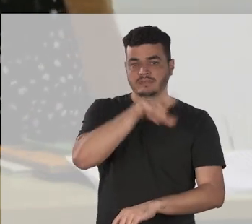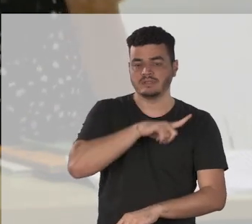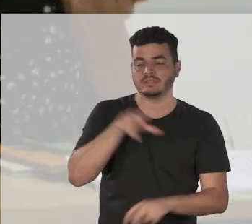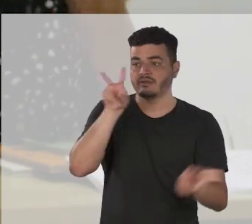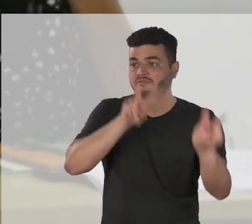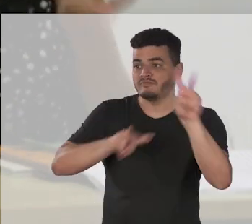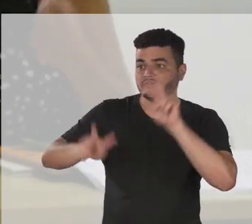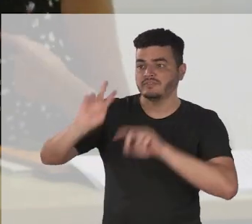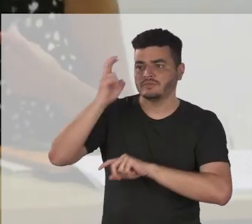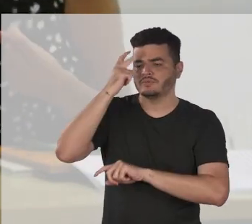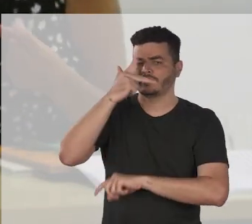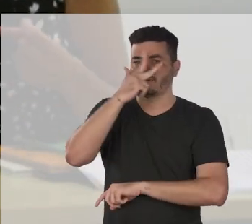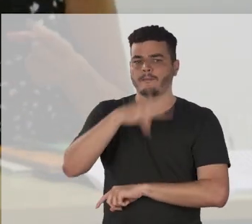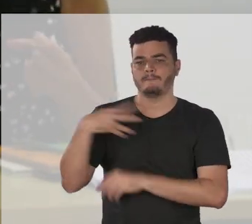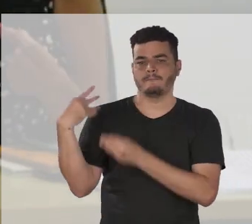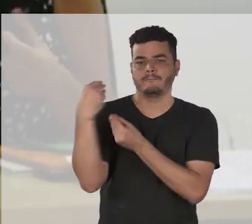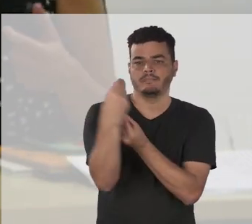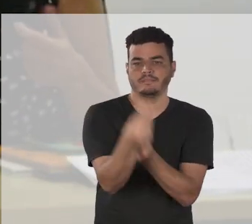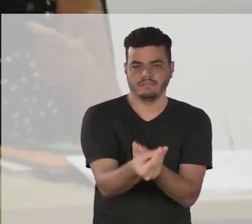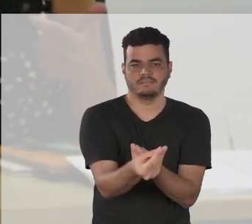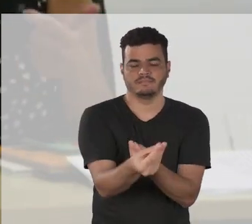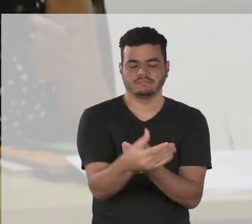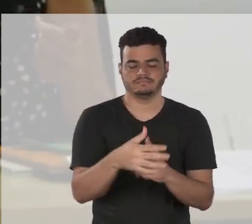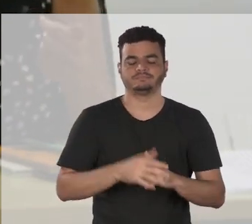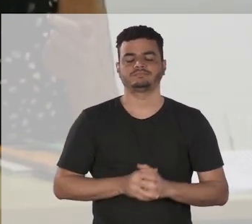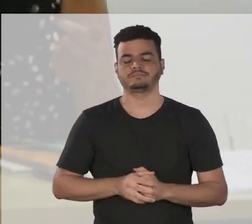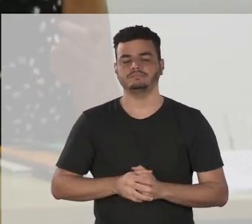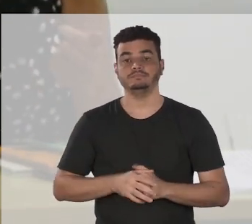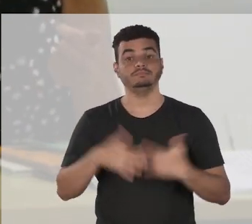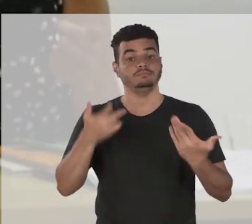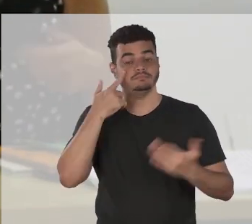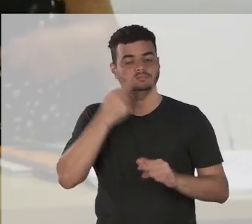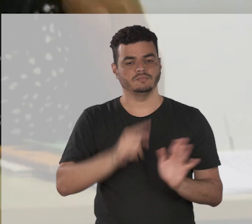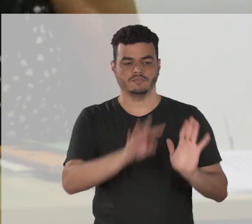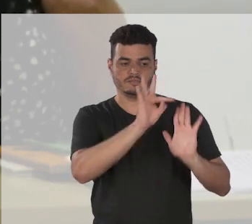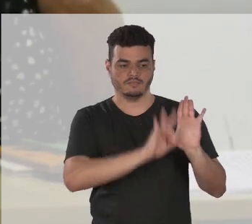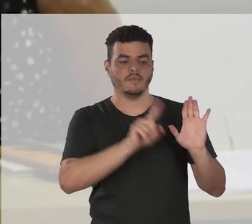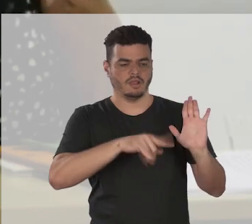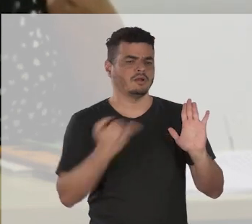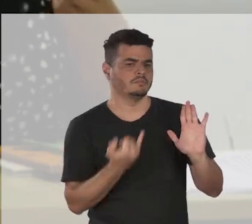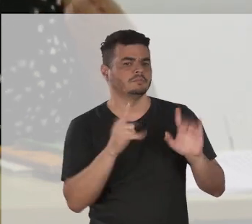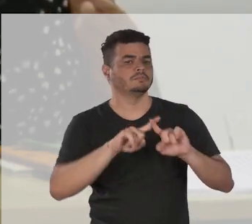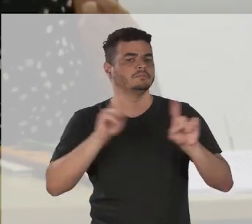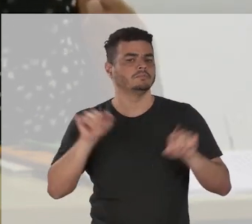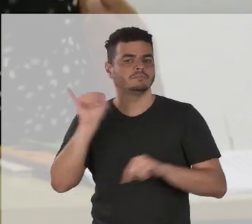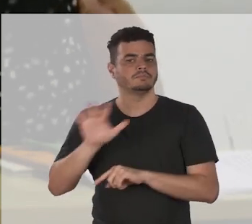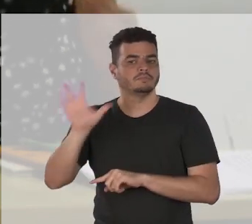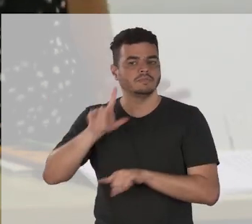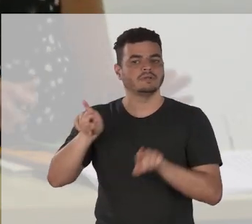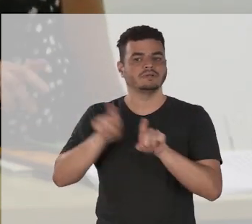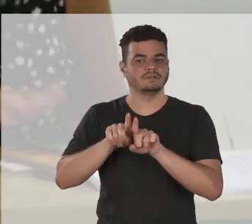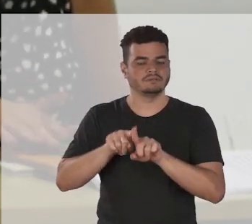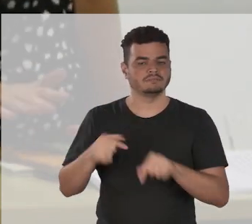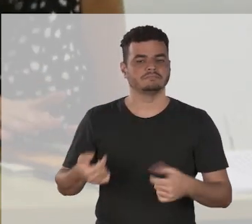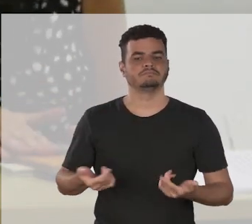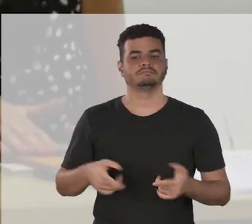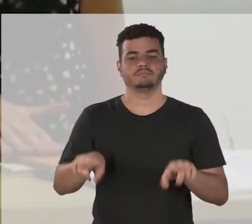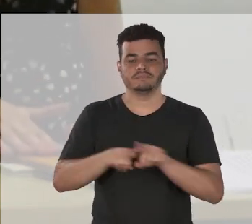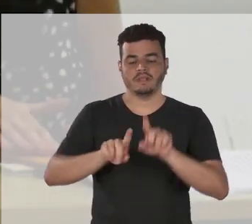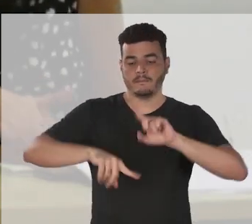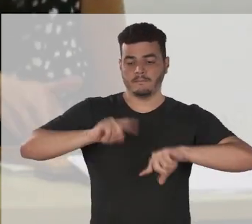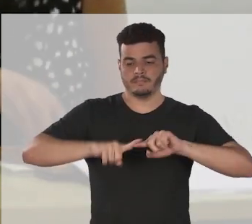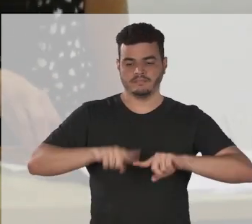cultura visual, digamos, incorporada. Então, o texto, digamos, a história entra pelo texto e também pela imagem e